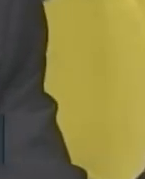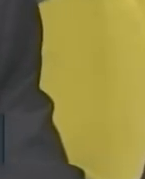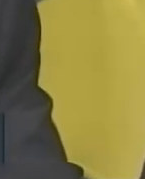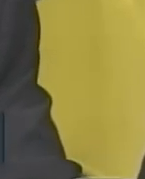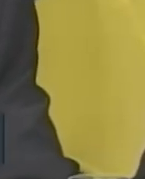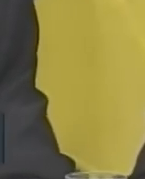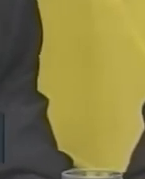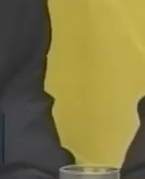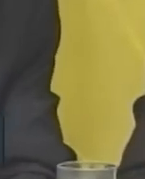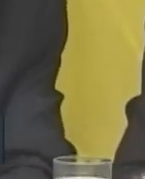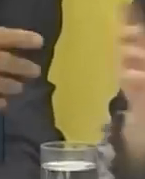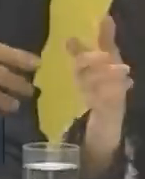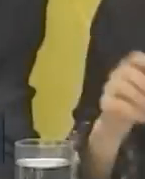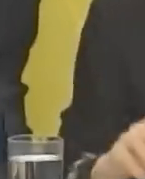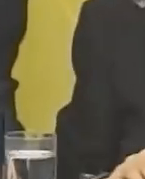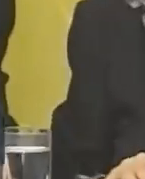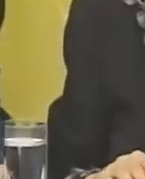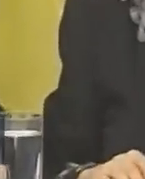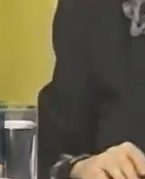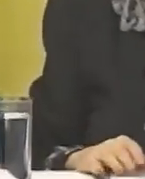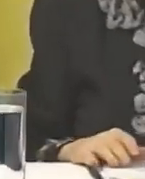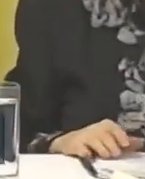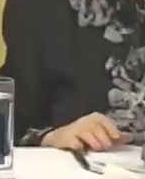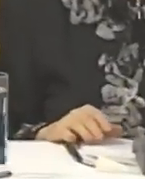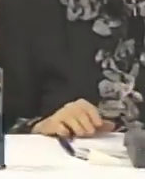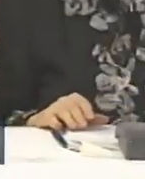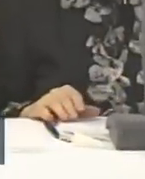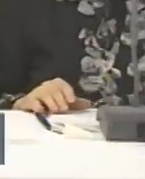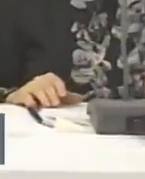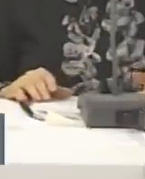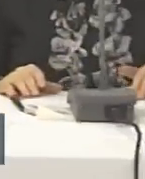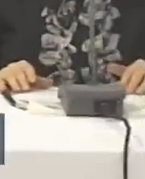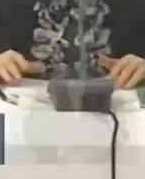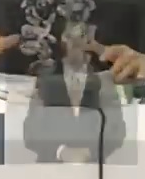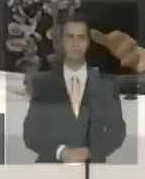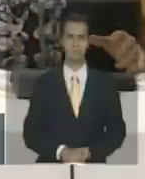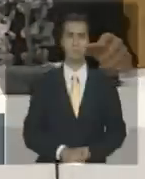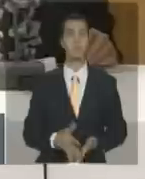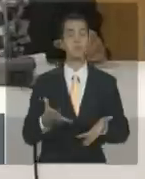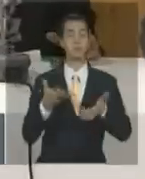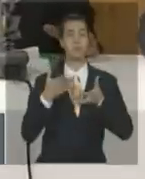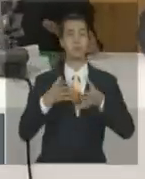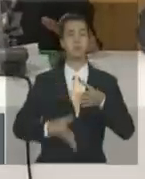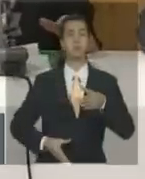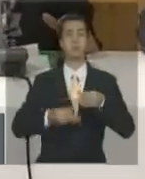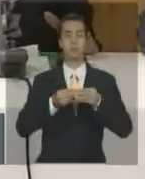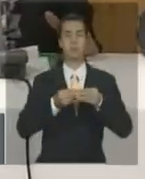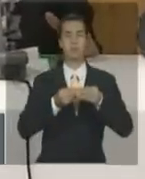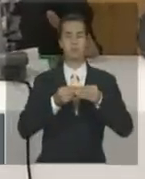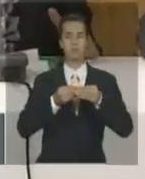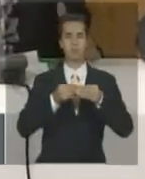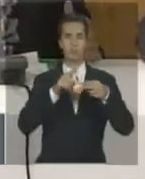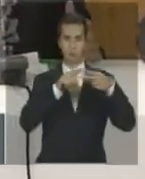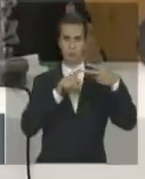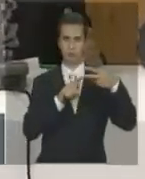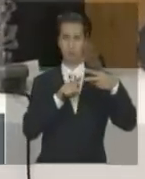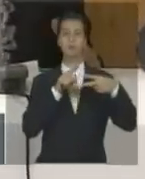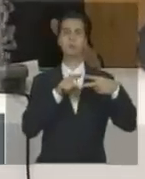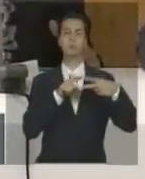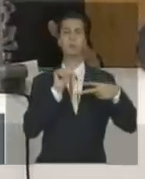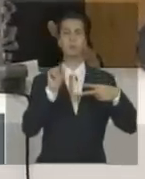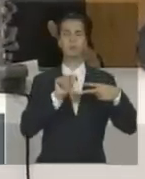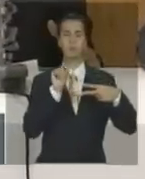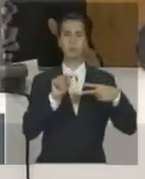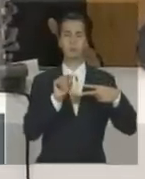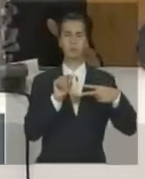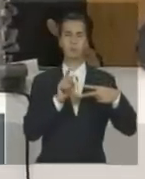I would just like to add two comments. Adicionar 2 comentários. Um é que eu acho que o